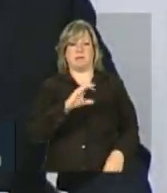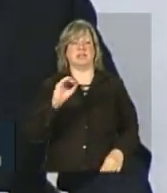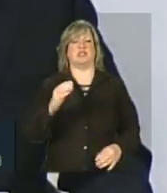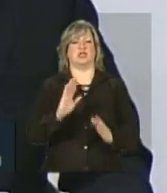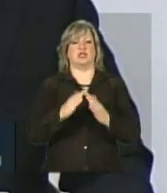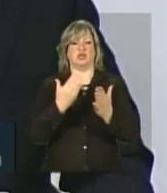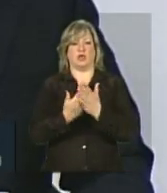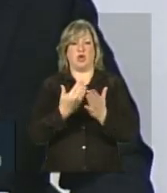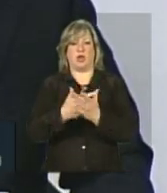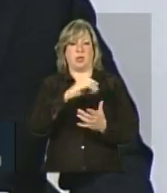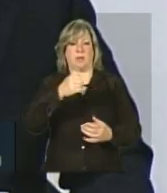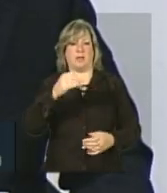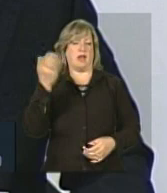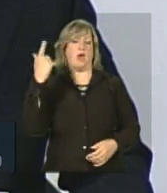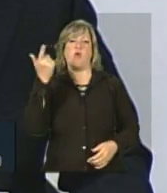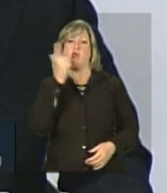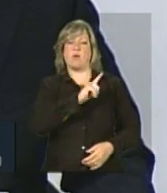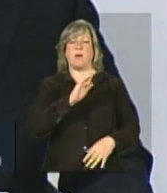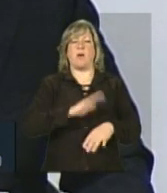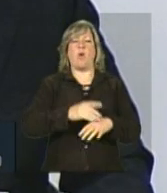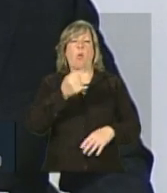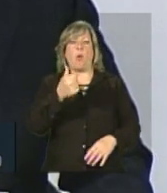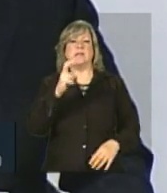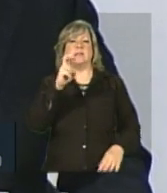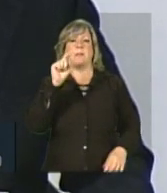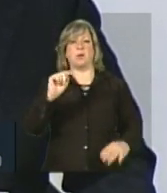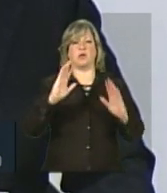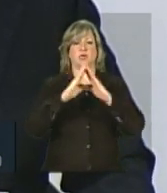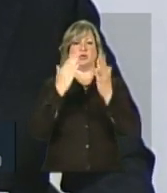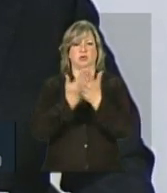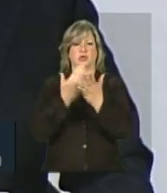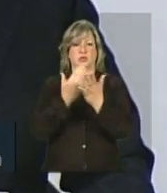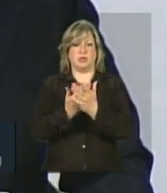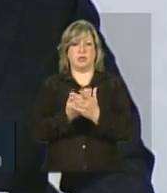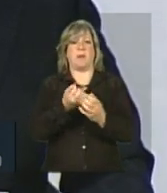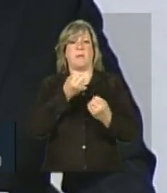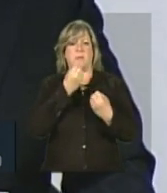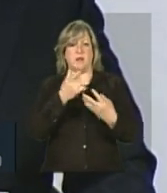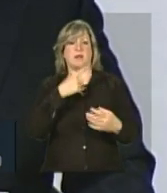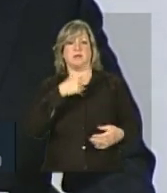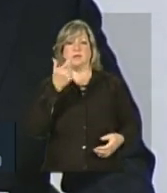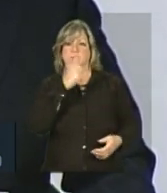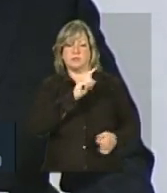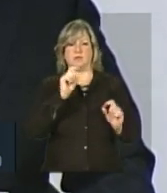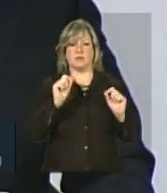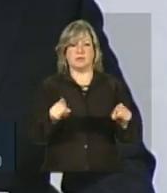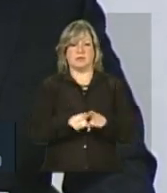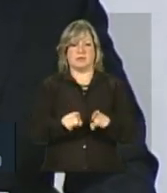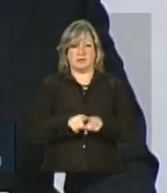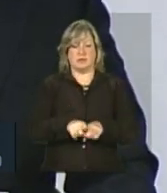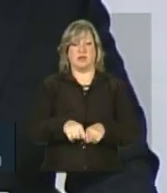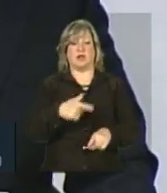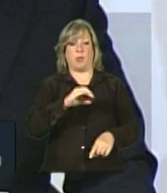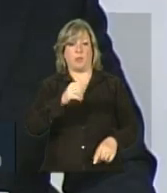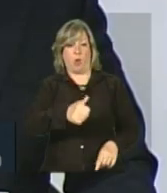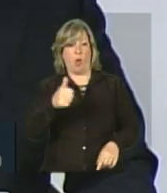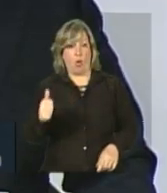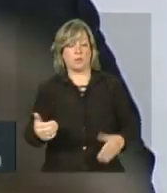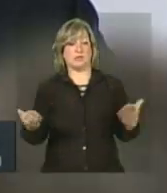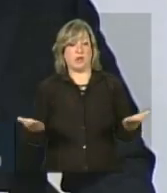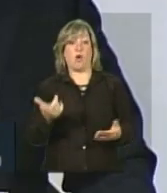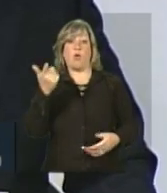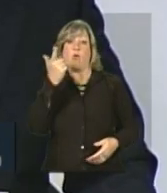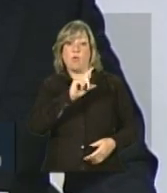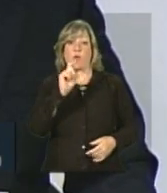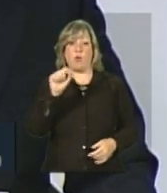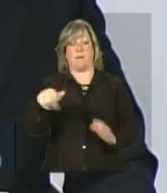em 2010, perto de 5.000 escolas beneficiadas em 2011. E o nosso objetivo é alcançar o universo